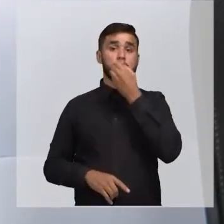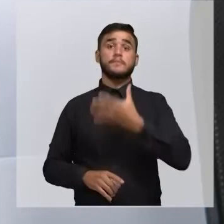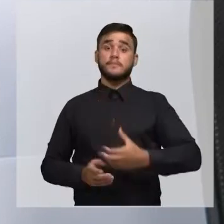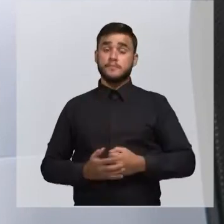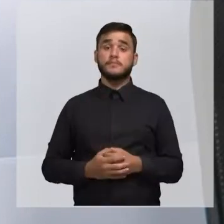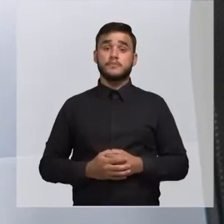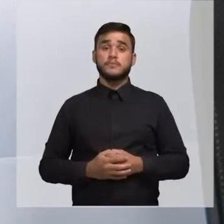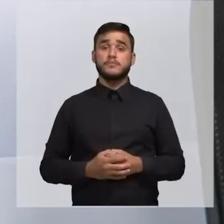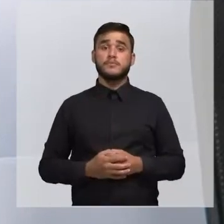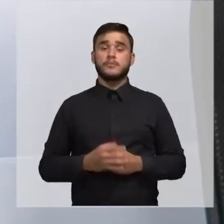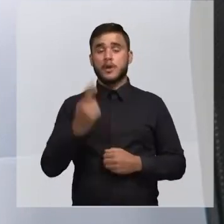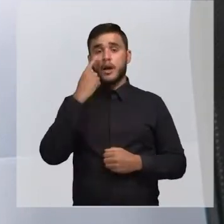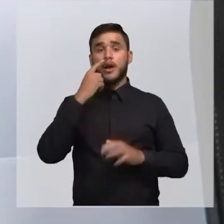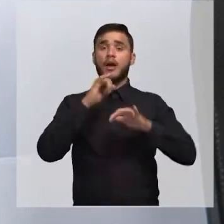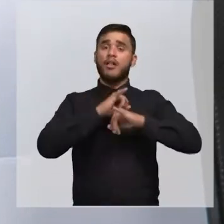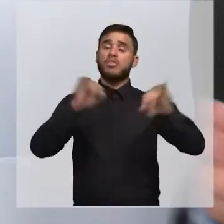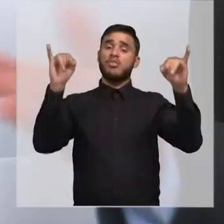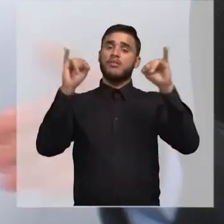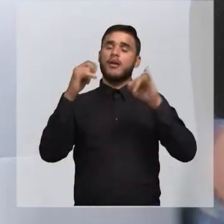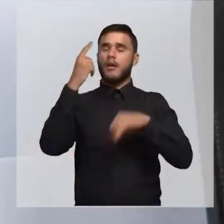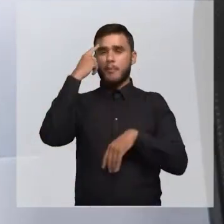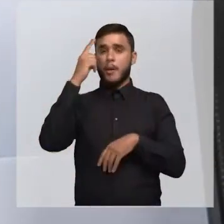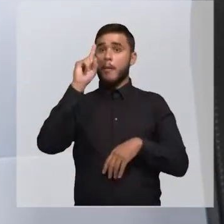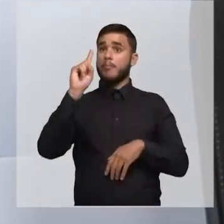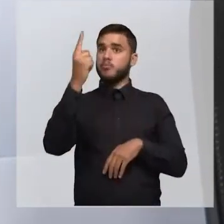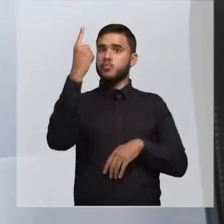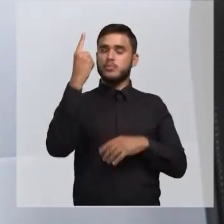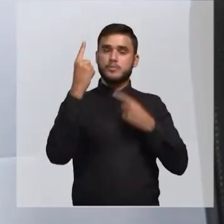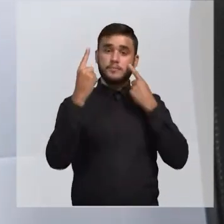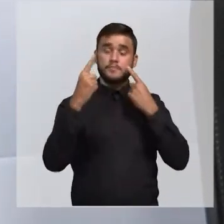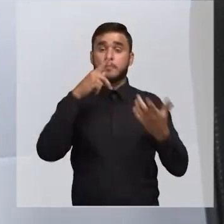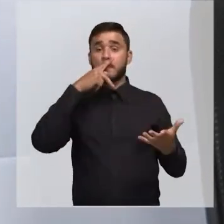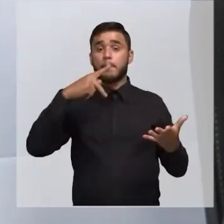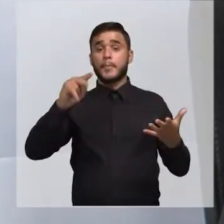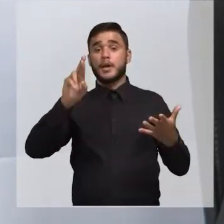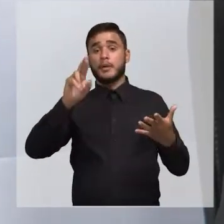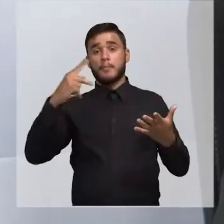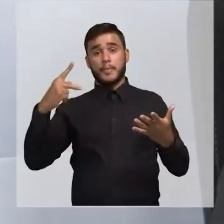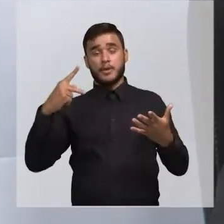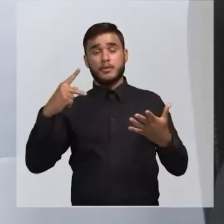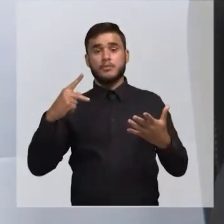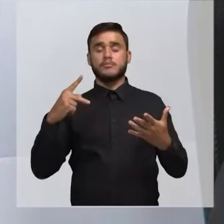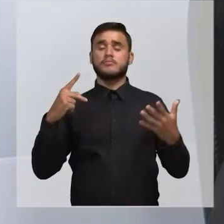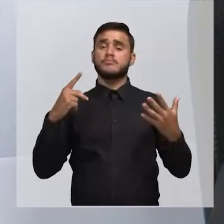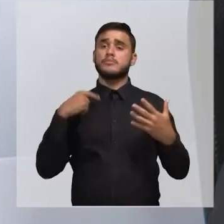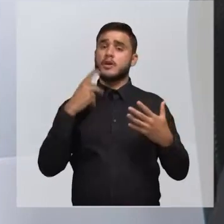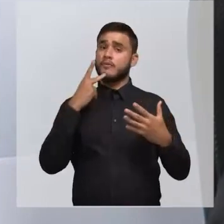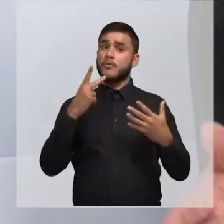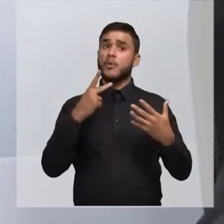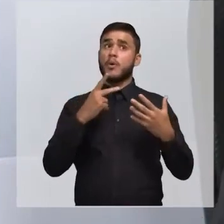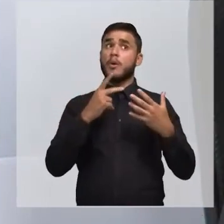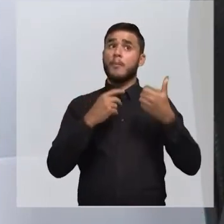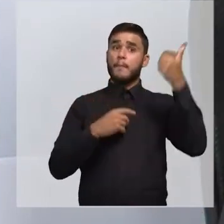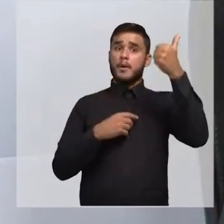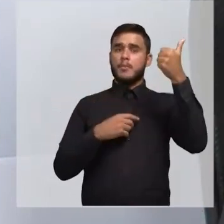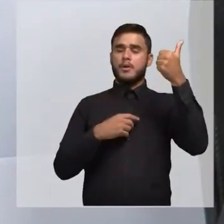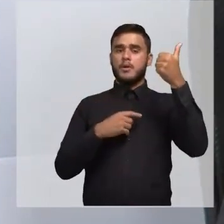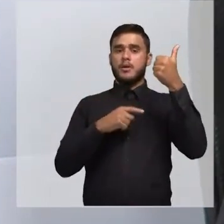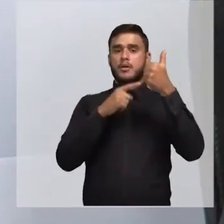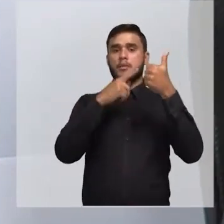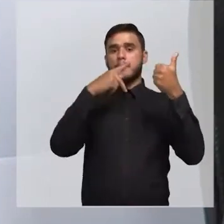Pegaria carona na popularidade de Bolsonaro. O PRP é um partido menor do que o PSL, mas tem o